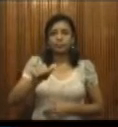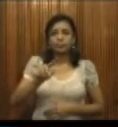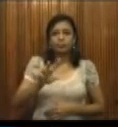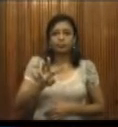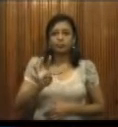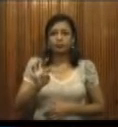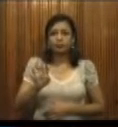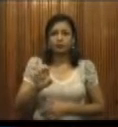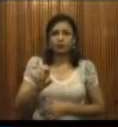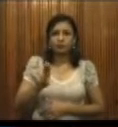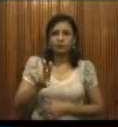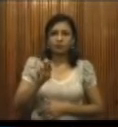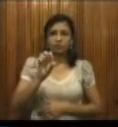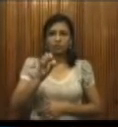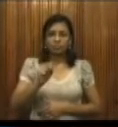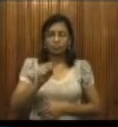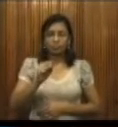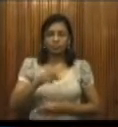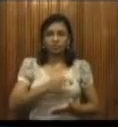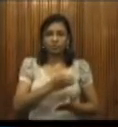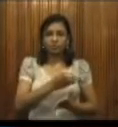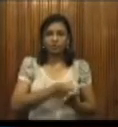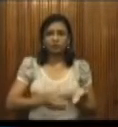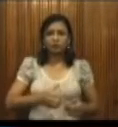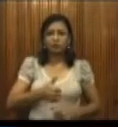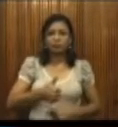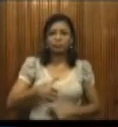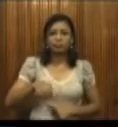Mateus 19 vai dizer algo mais acerca dele.